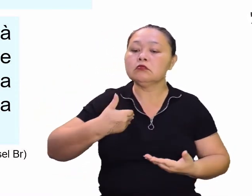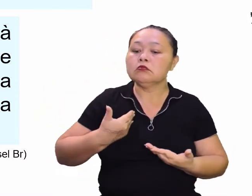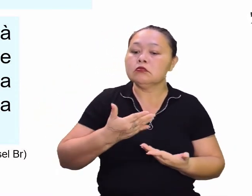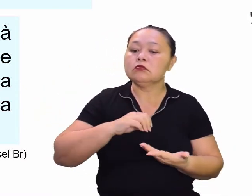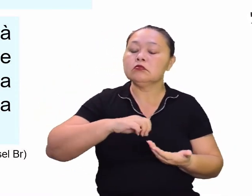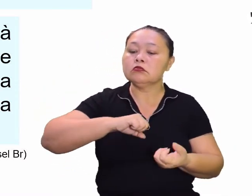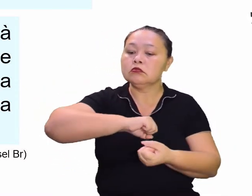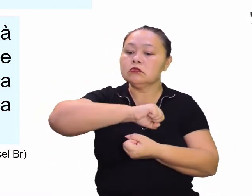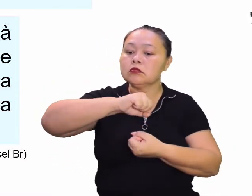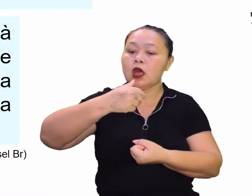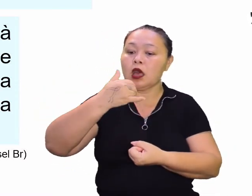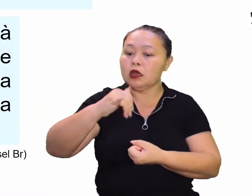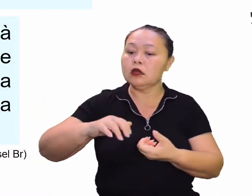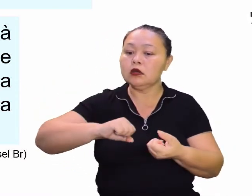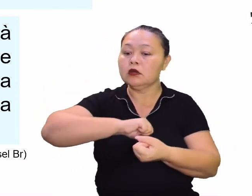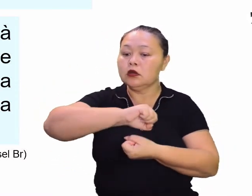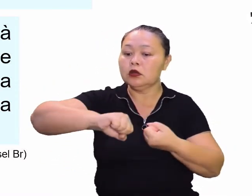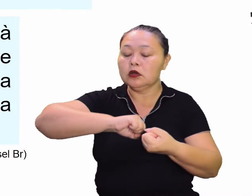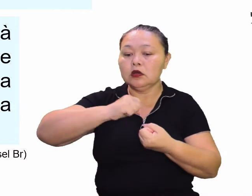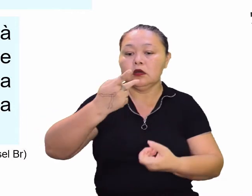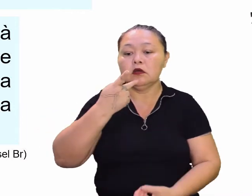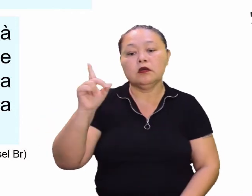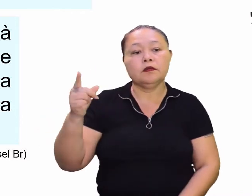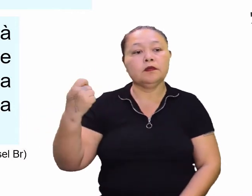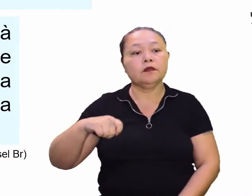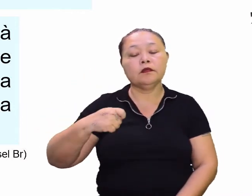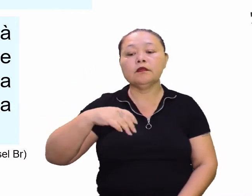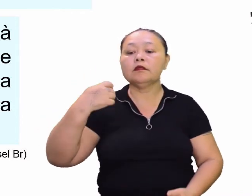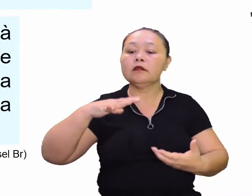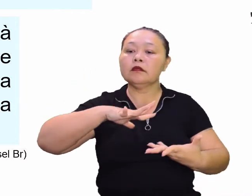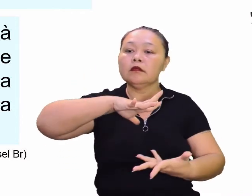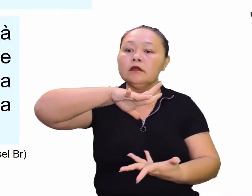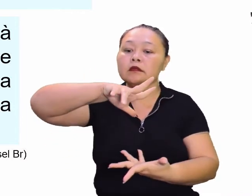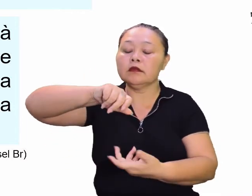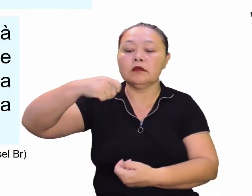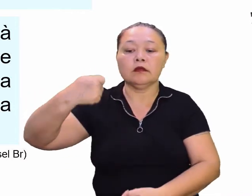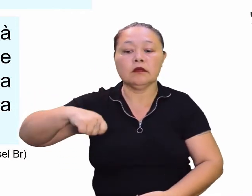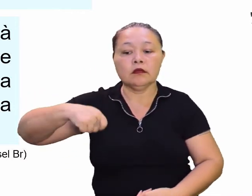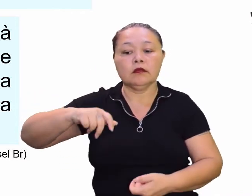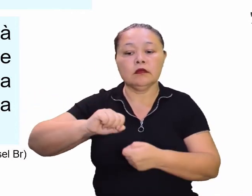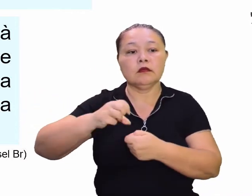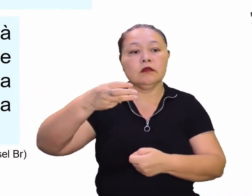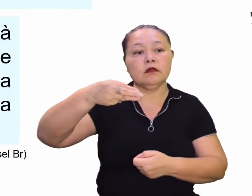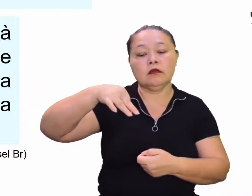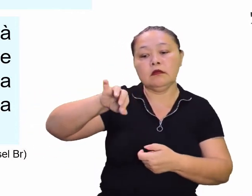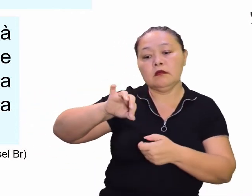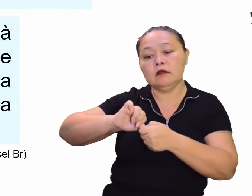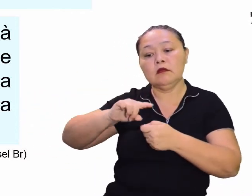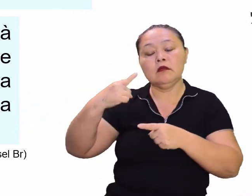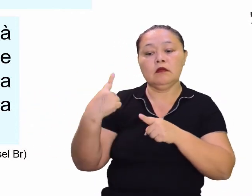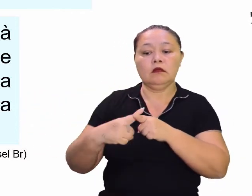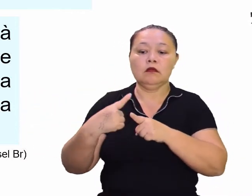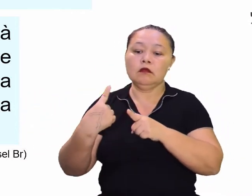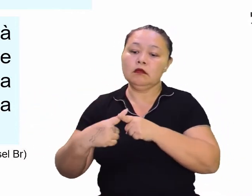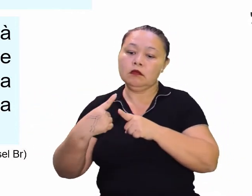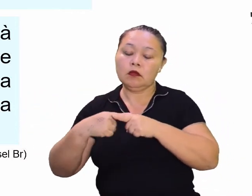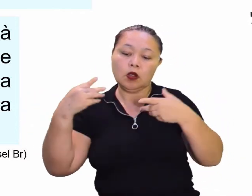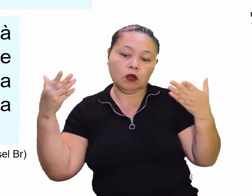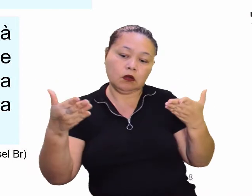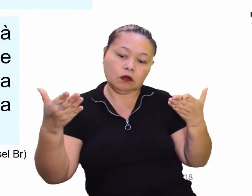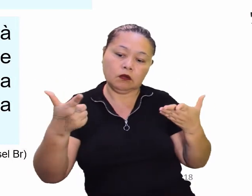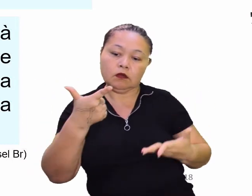oferta energética sustentável. Está falando tudo aí que o mundo precisa renovar sua matriz energética, porque